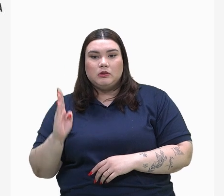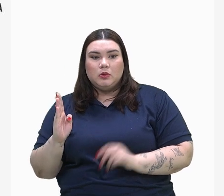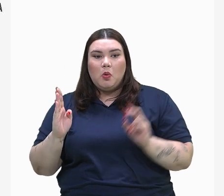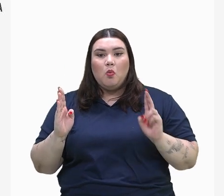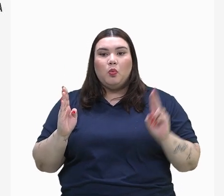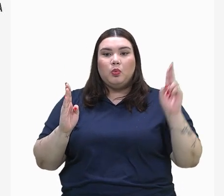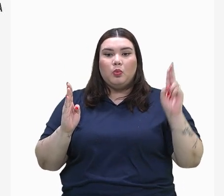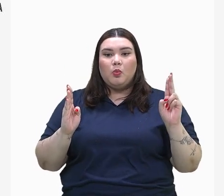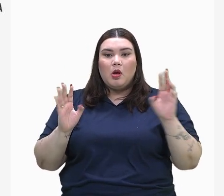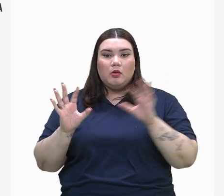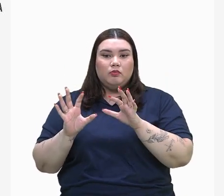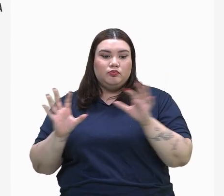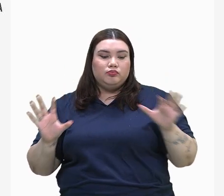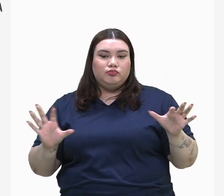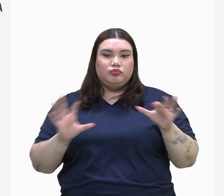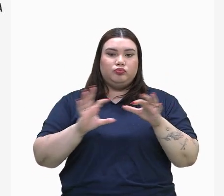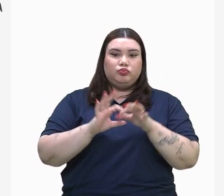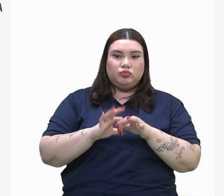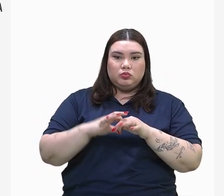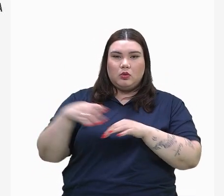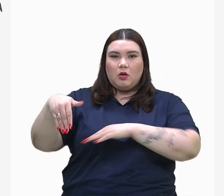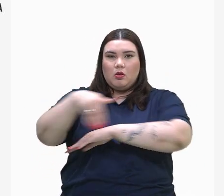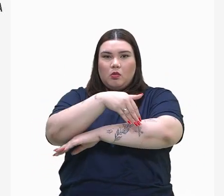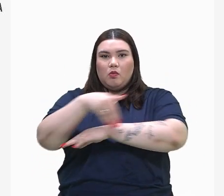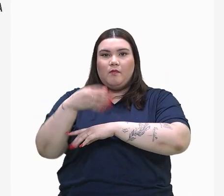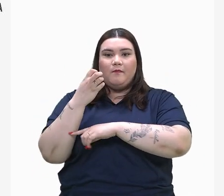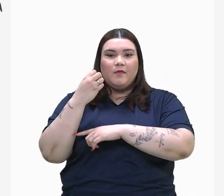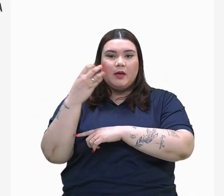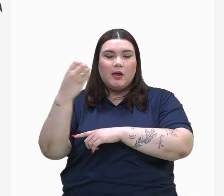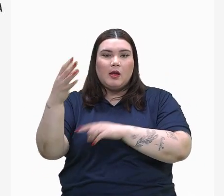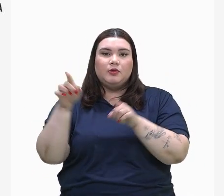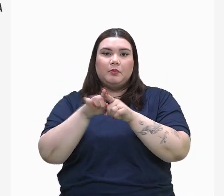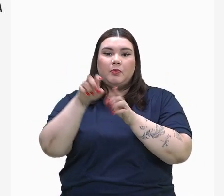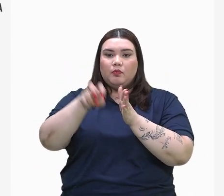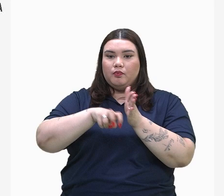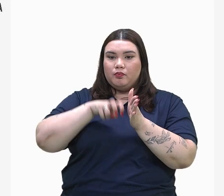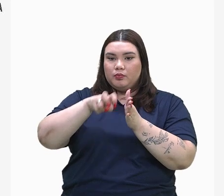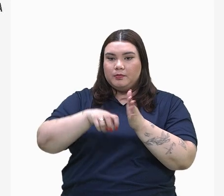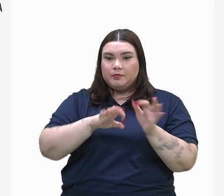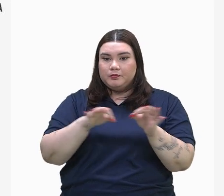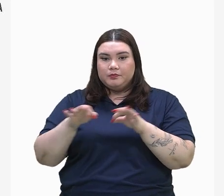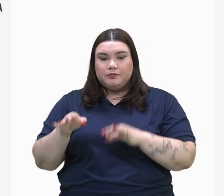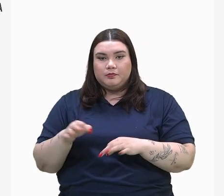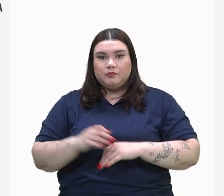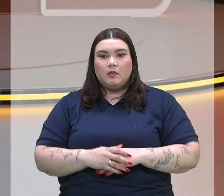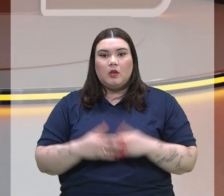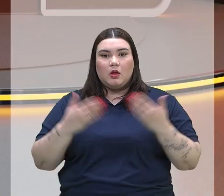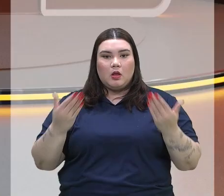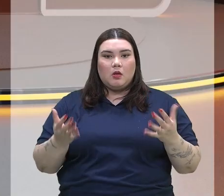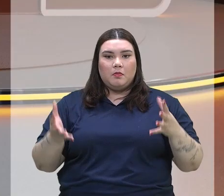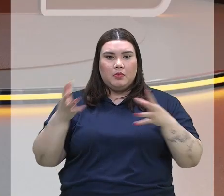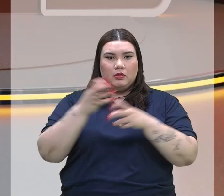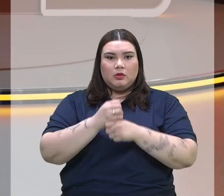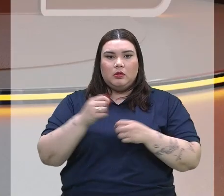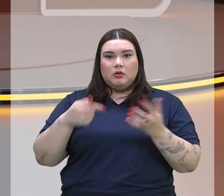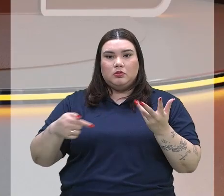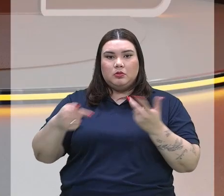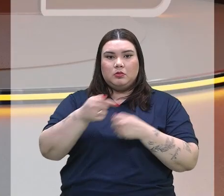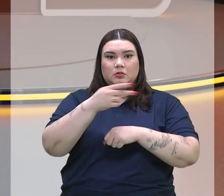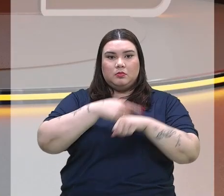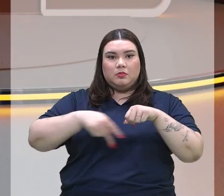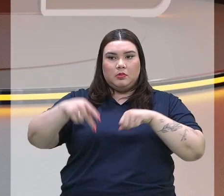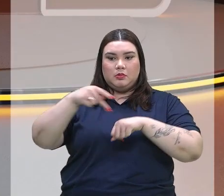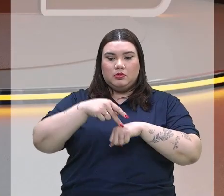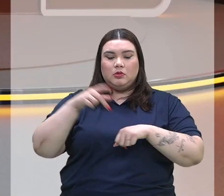gente observa a importância nesse período de 1974, Brasil, Bolívia, Paraguai e Uruguai, com